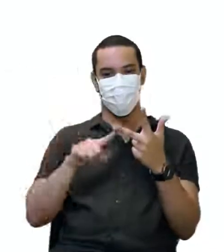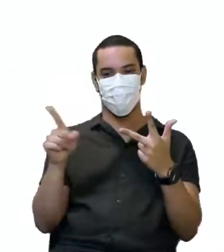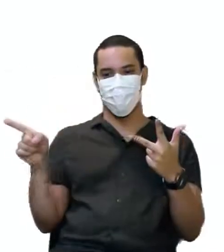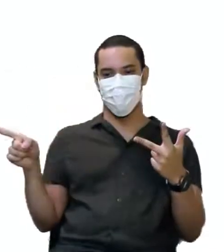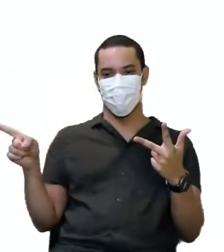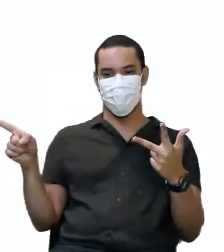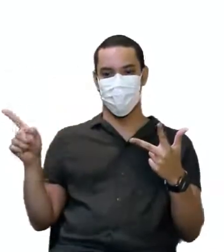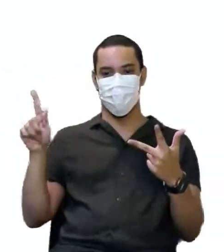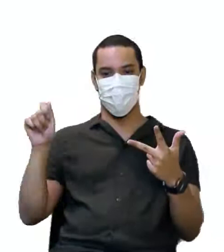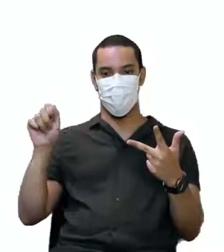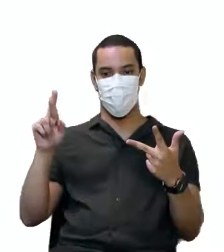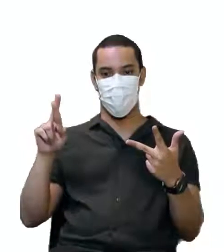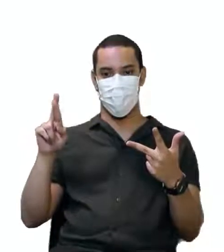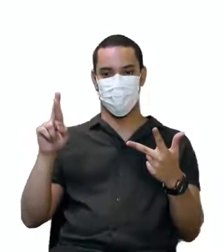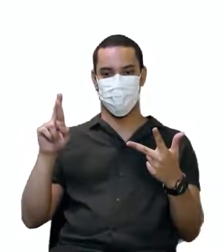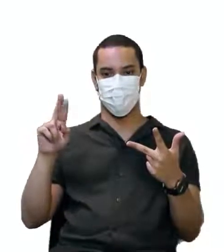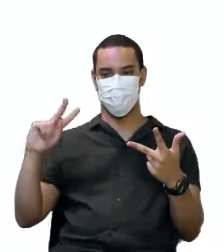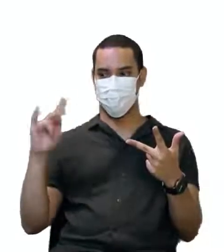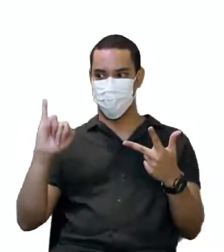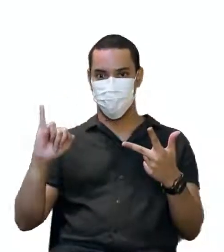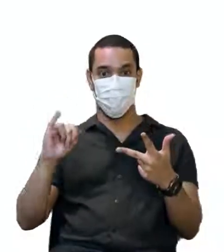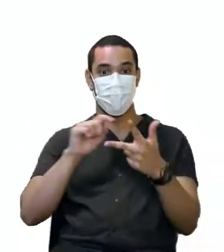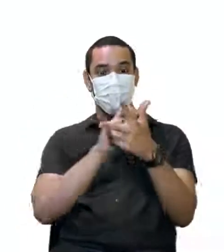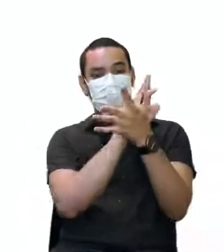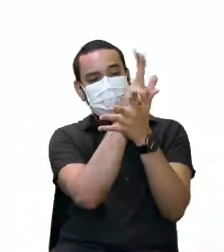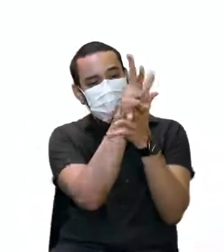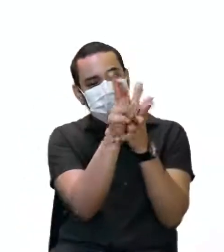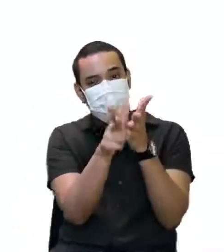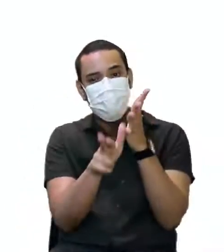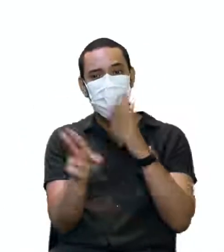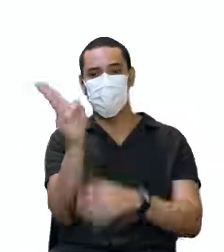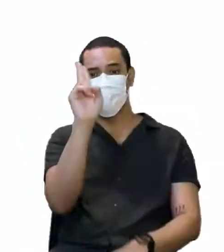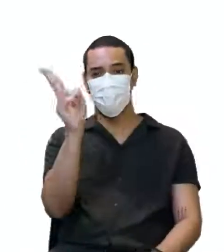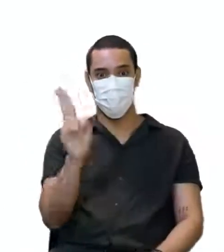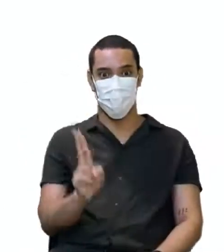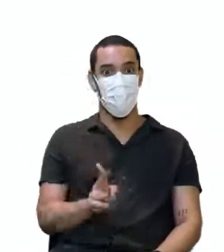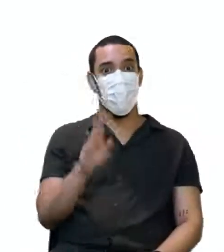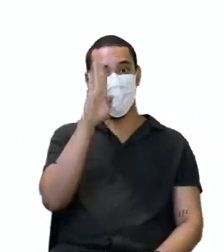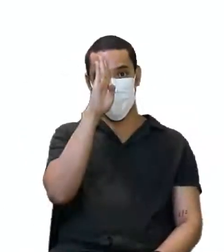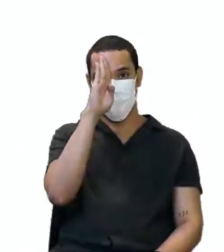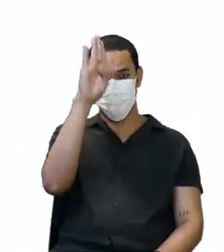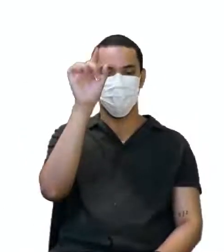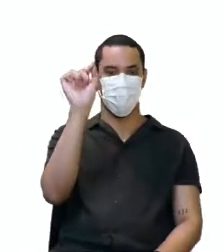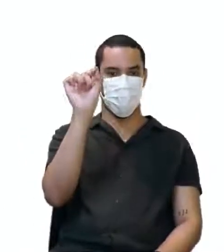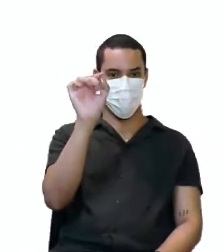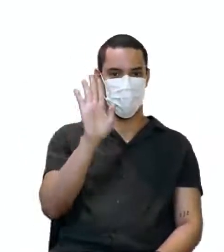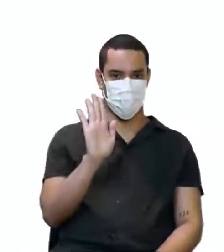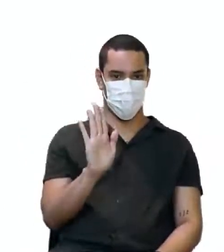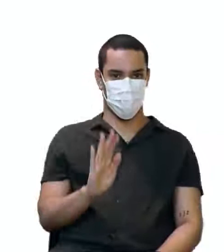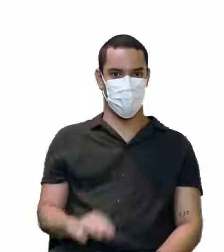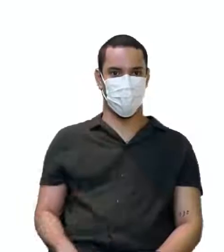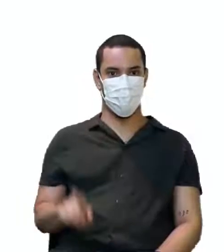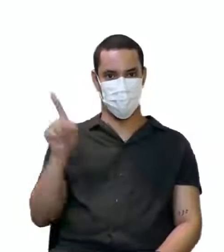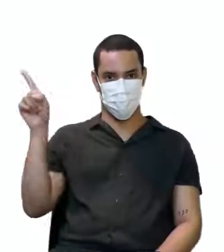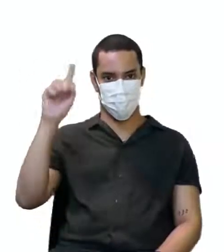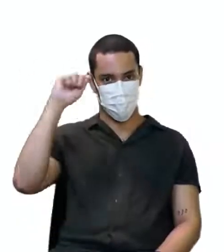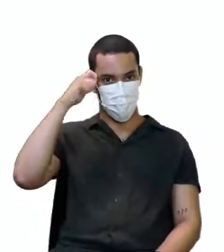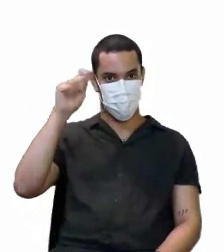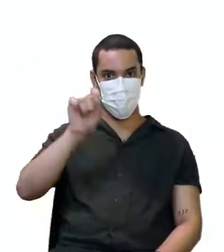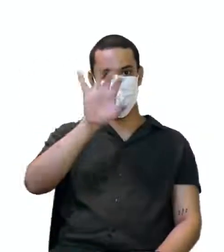Australopithecus garre. Presta atenção aqui nesses dois nomes que a gente vai discutir ainda. Presta atenção. O